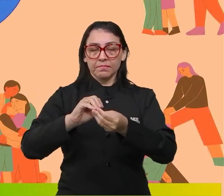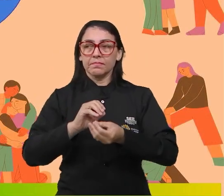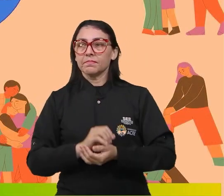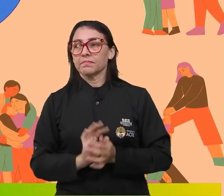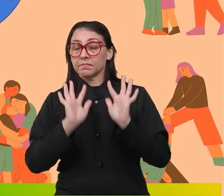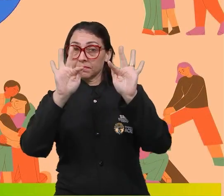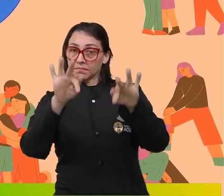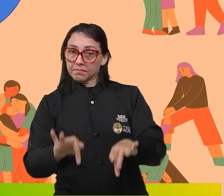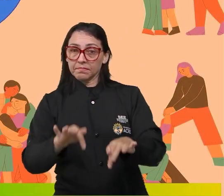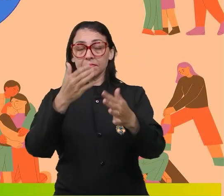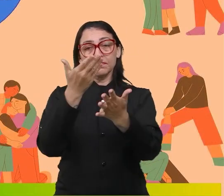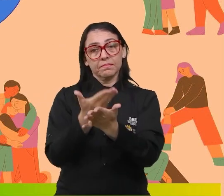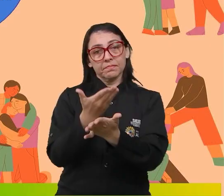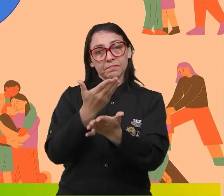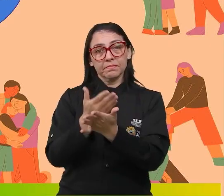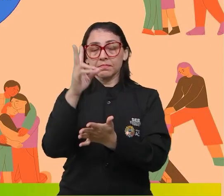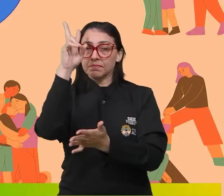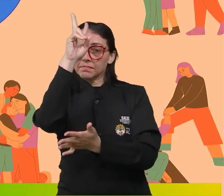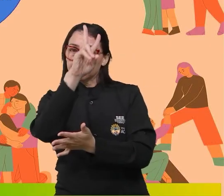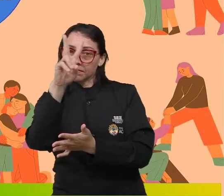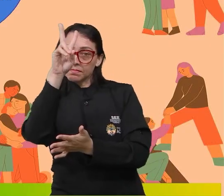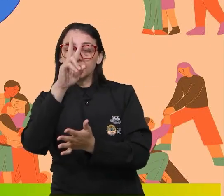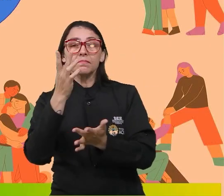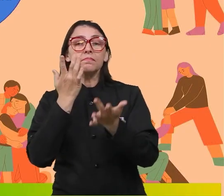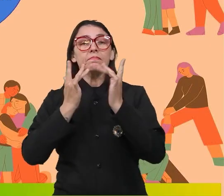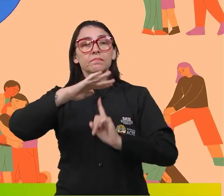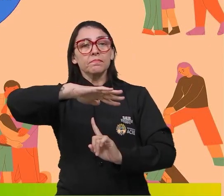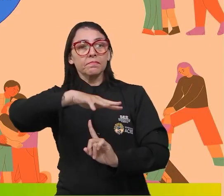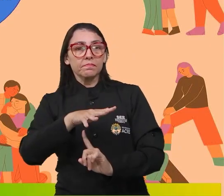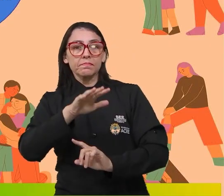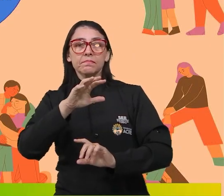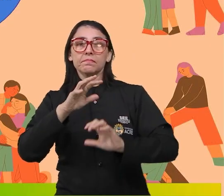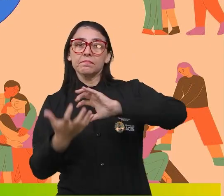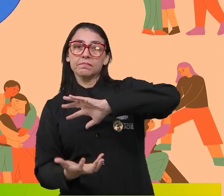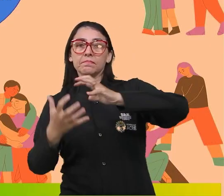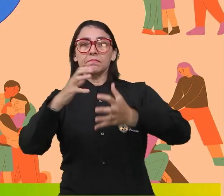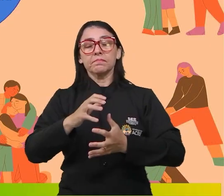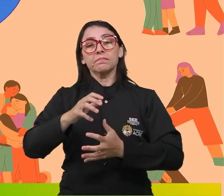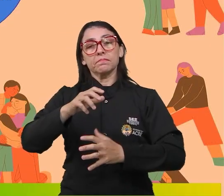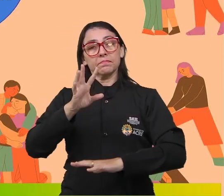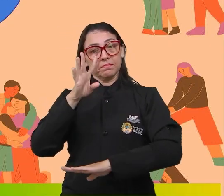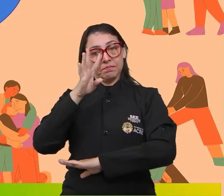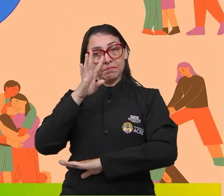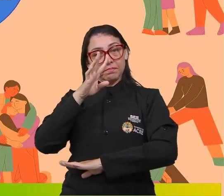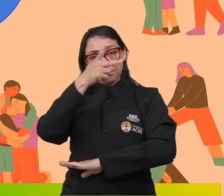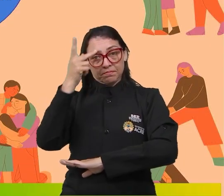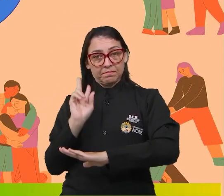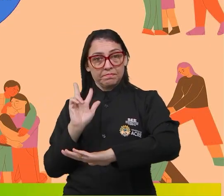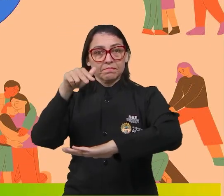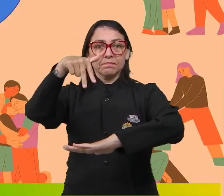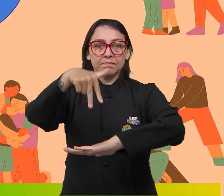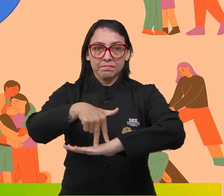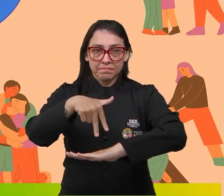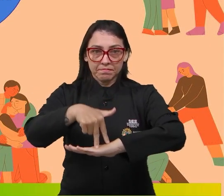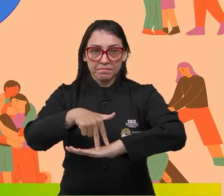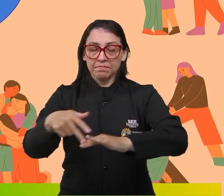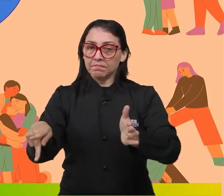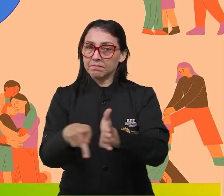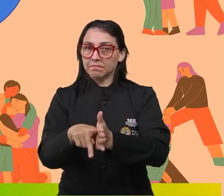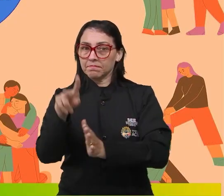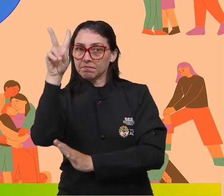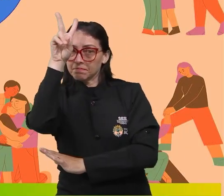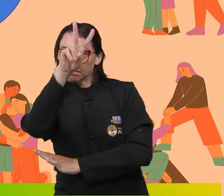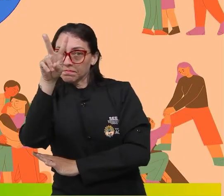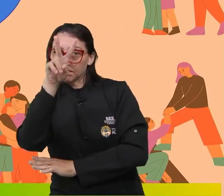para finalizar nossa aula, lembrando que o teatro do oprimido transforma o espectador em protagonista da